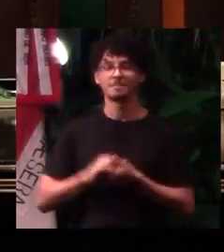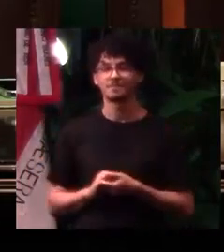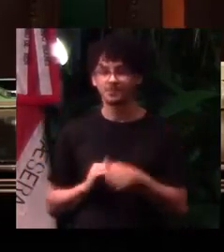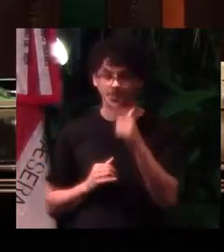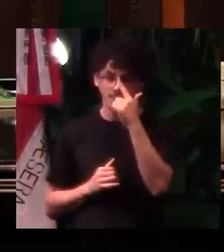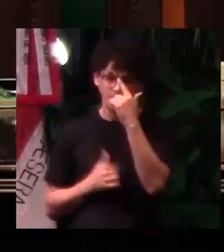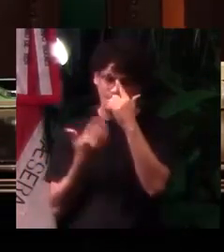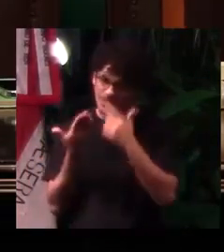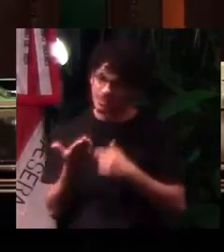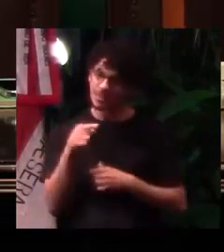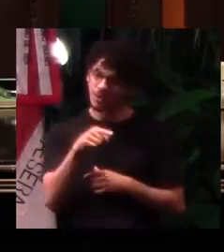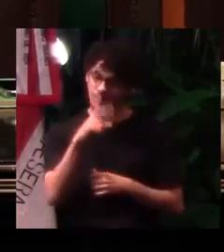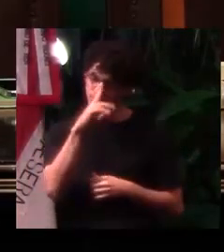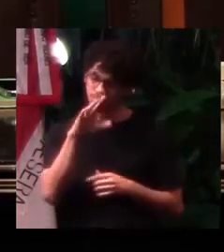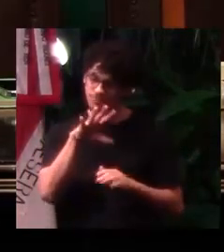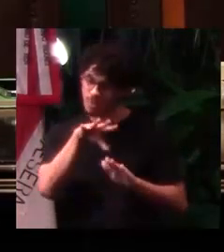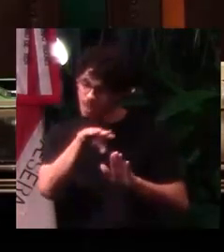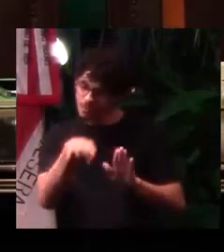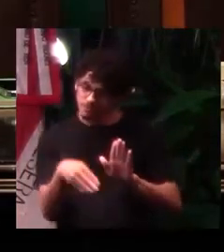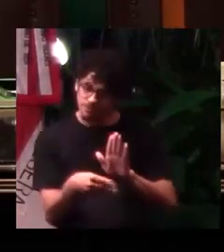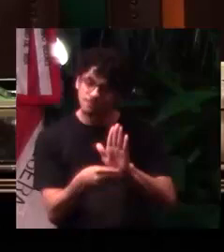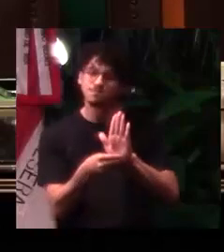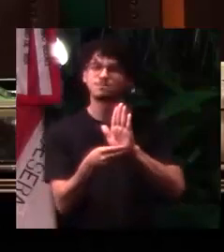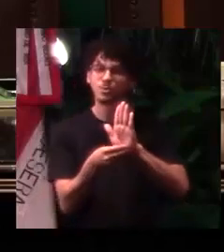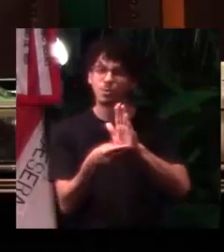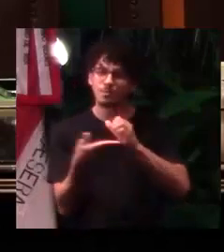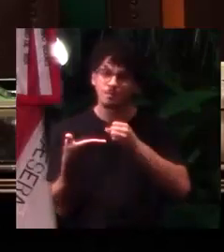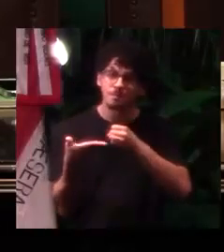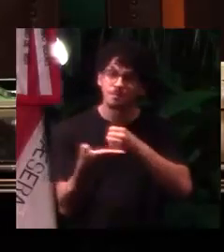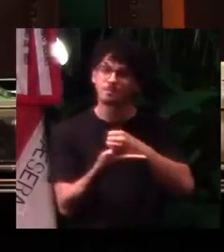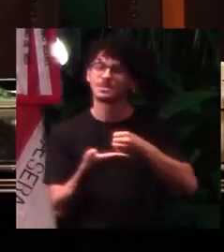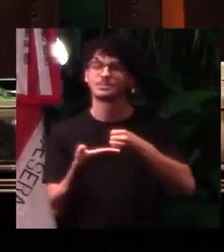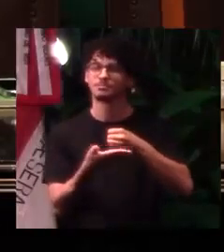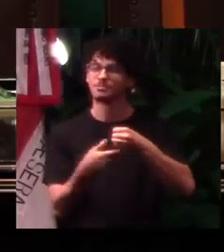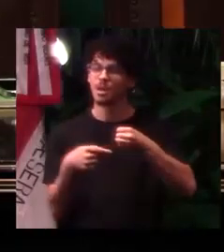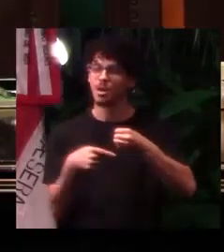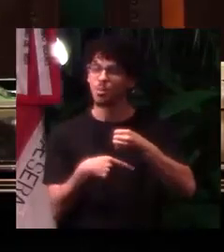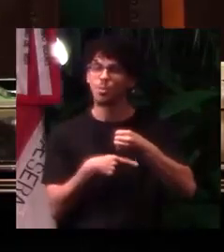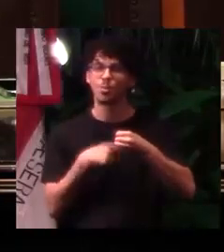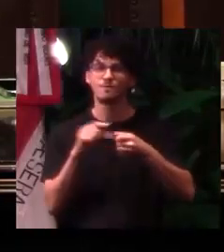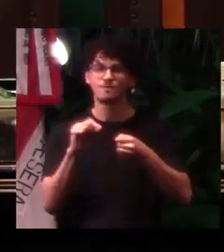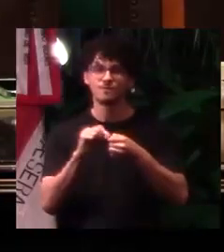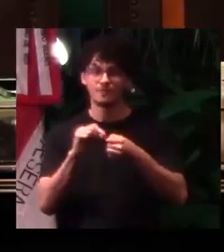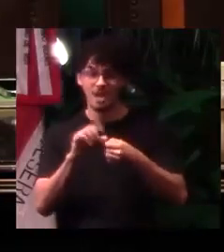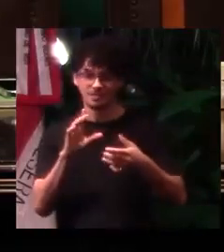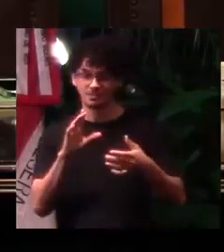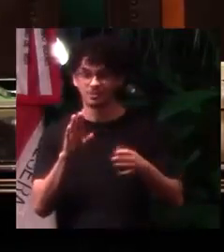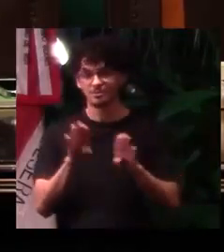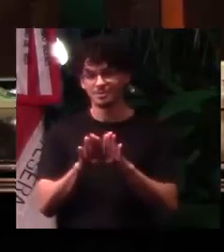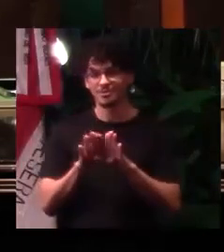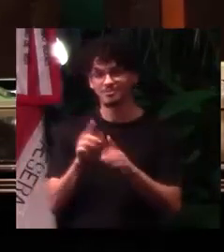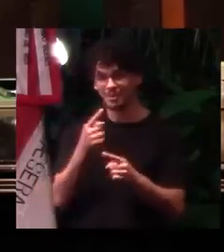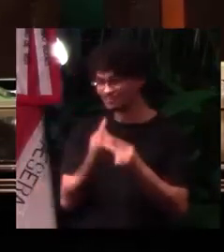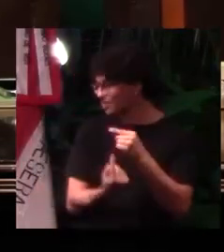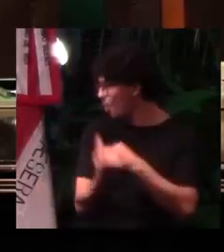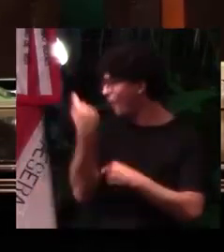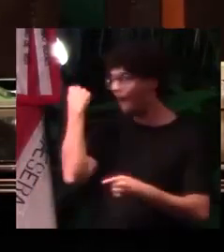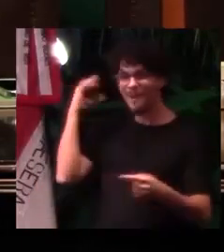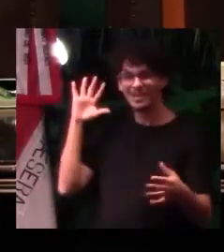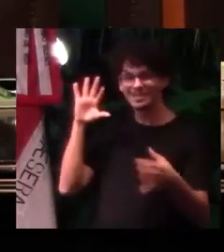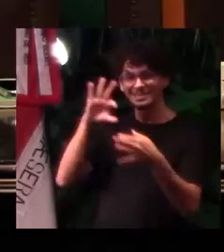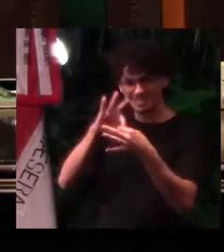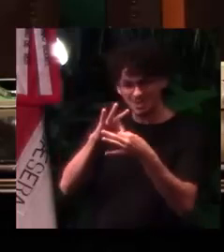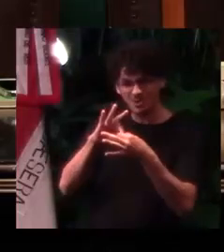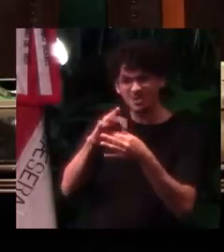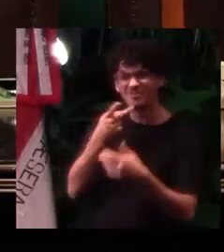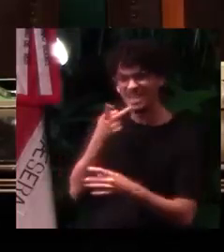parece fundamental, nesse tempo, fazendo eco com aquela que eu iniciei falando do mundo da